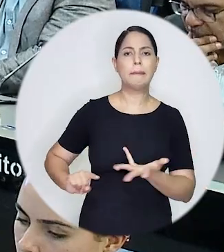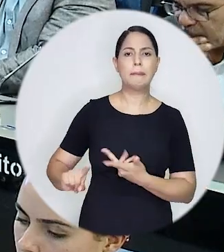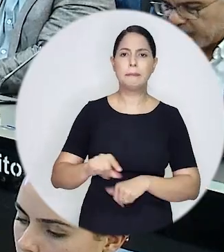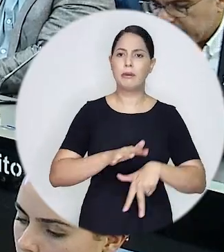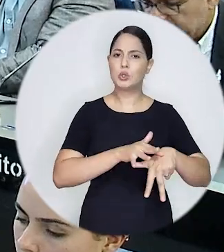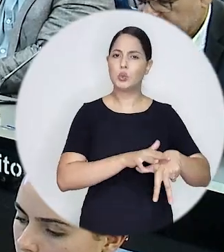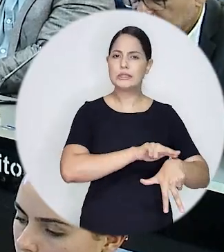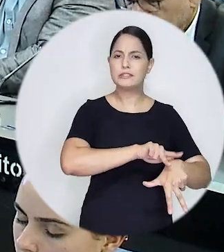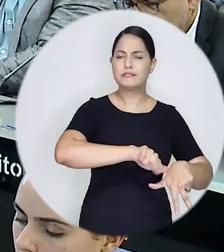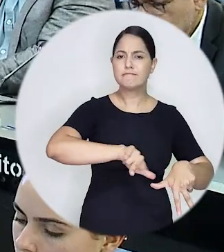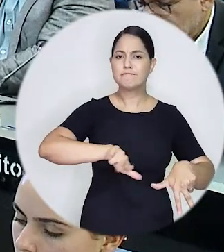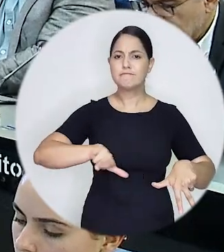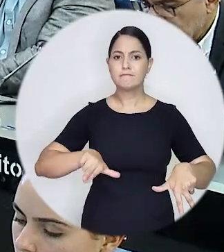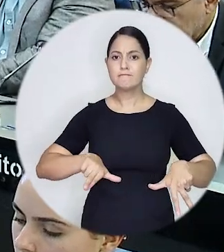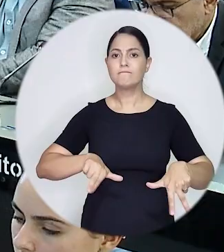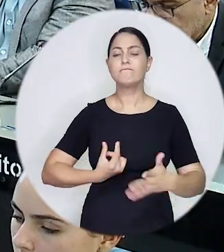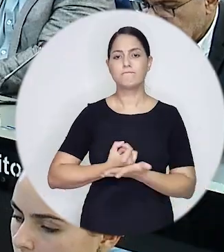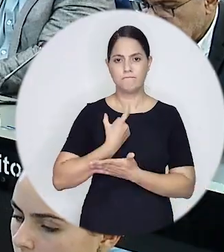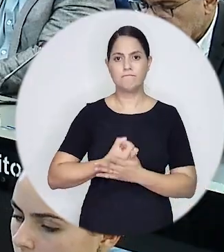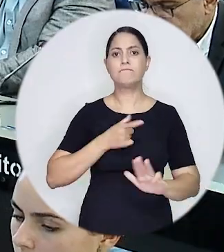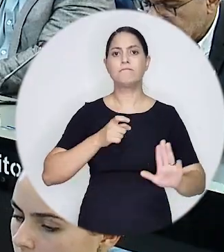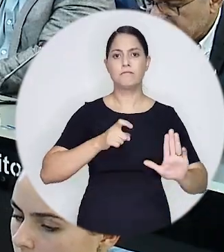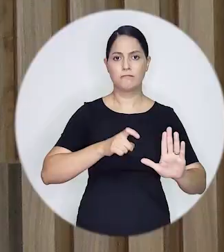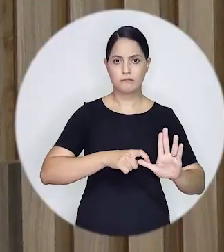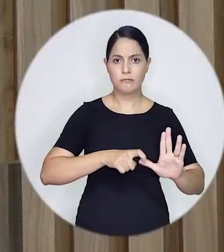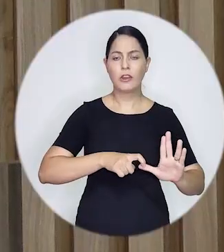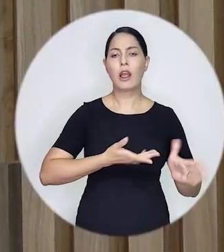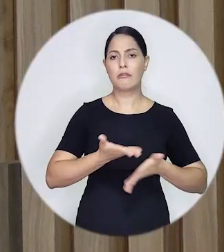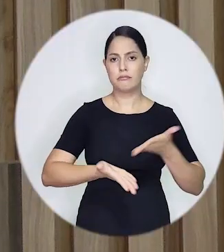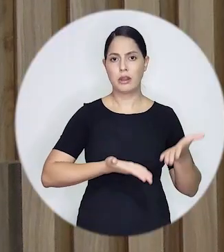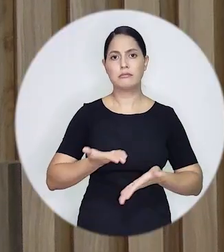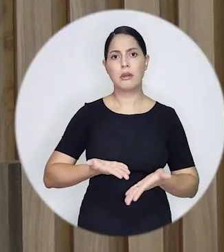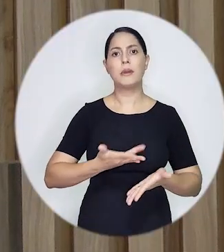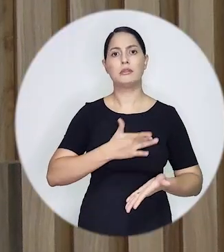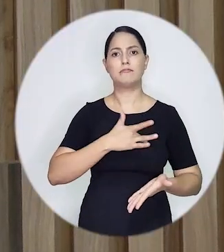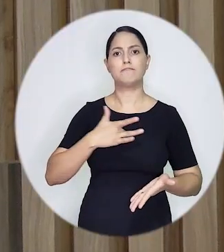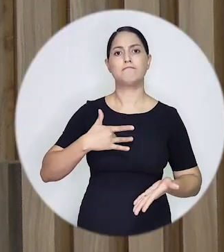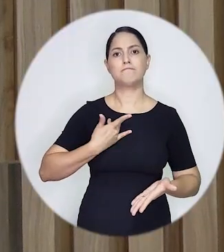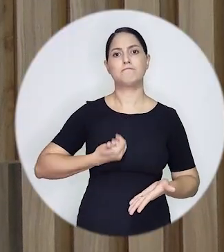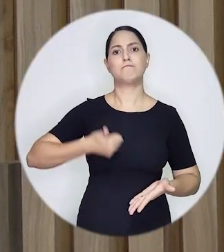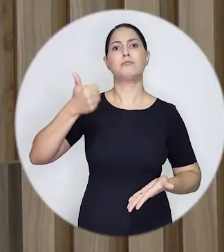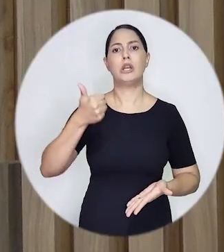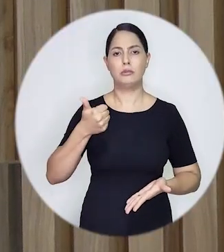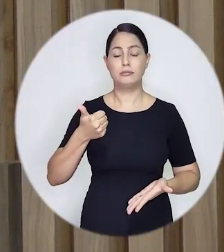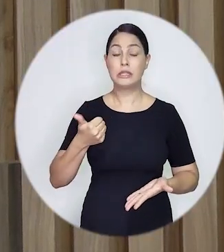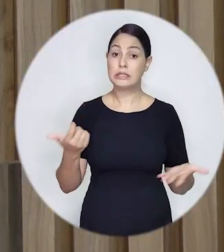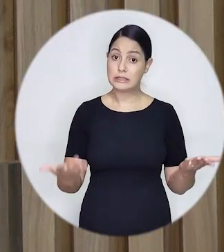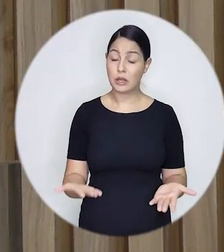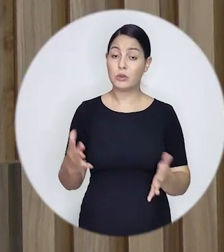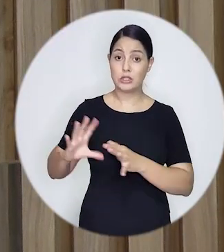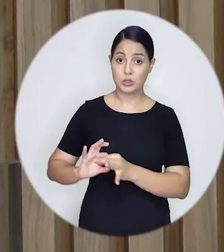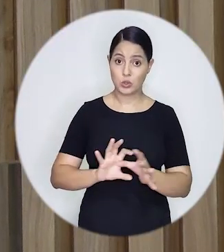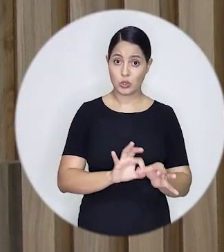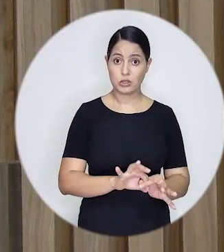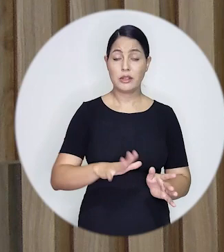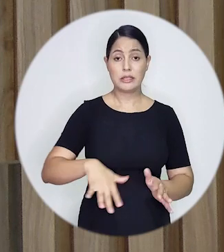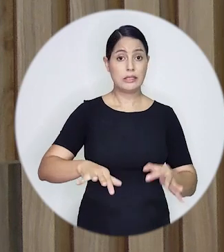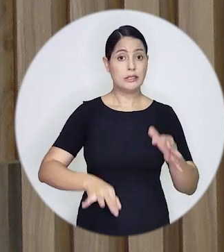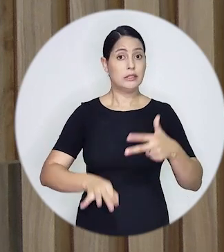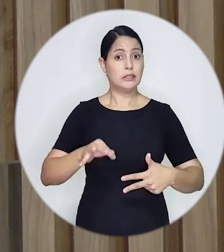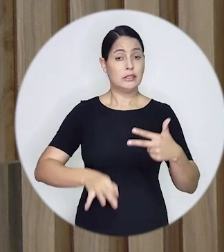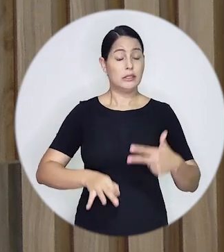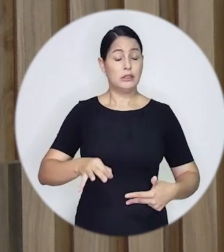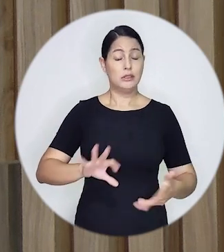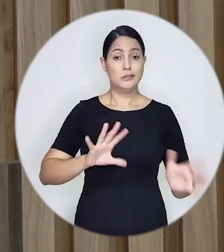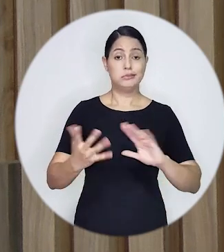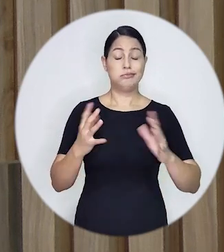junho de 2022, a 6ª turma do Superior Tribunal de Justiça foi favorável, de forma unânime, a casos de pacientes